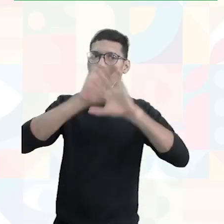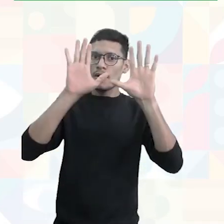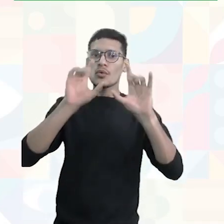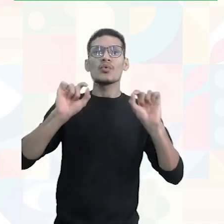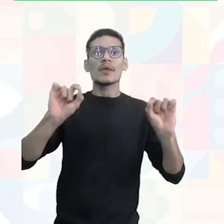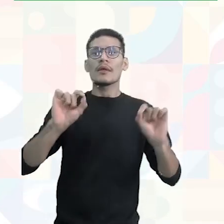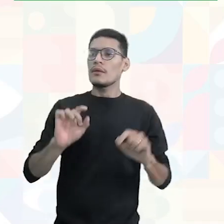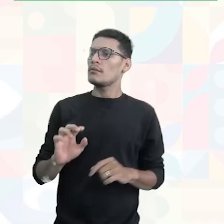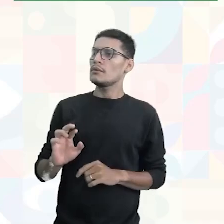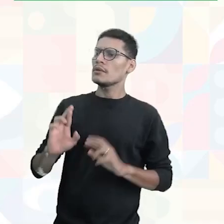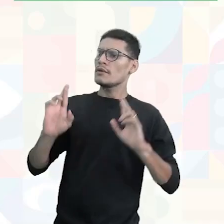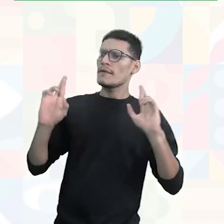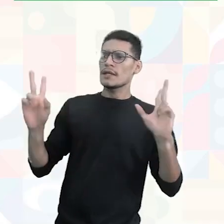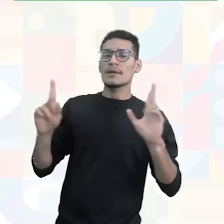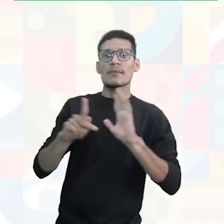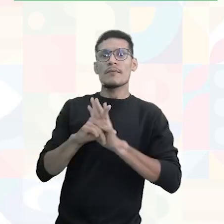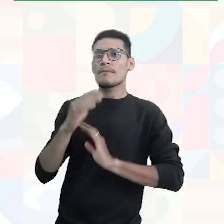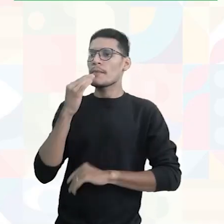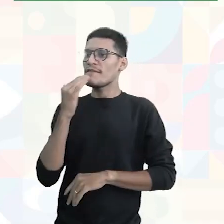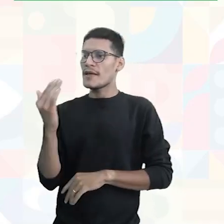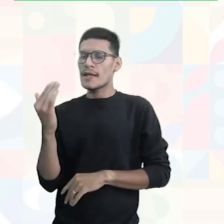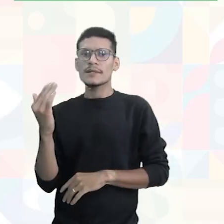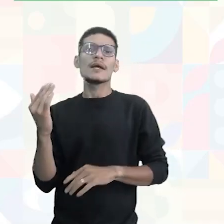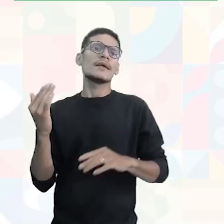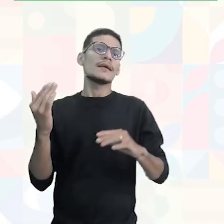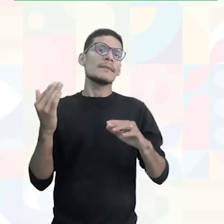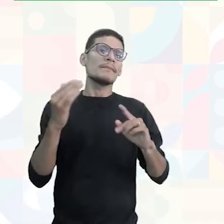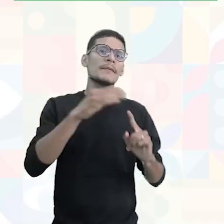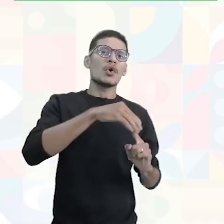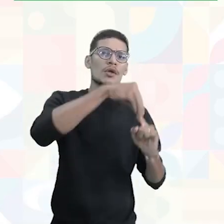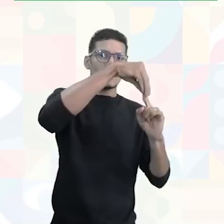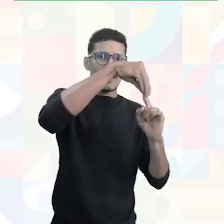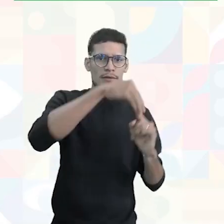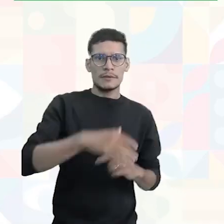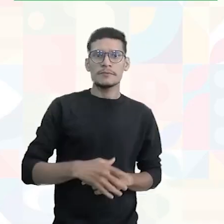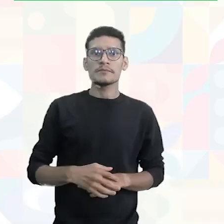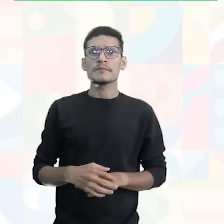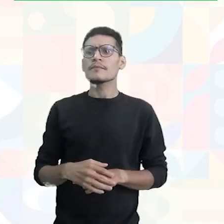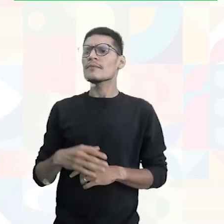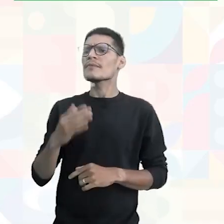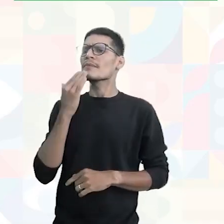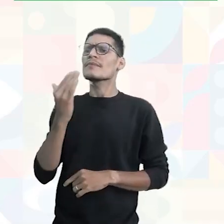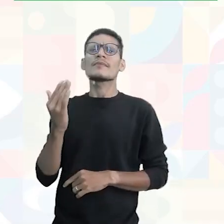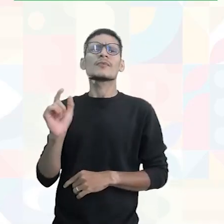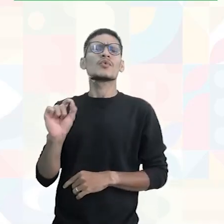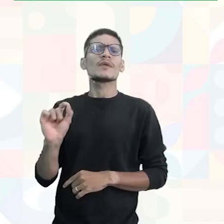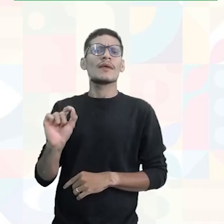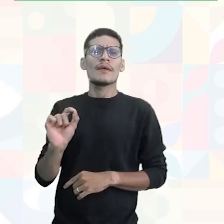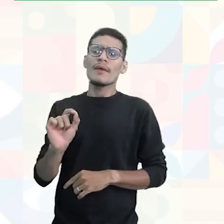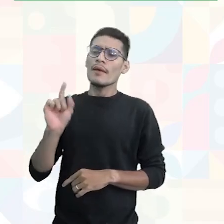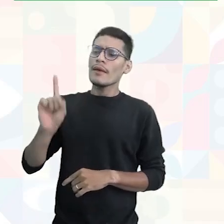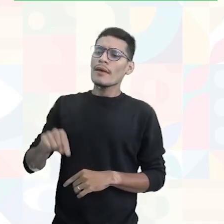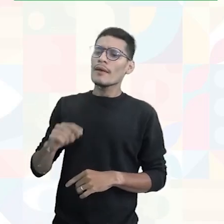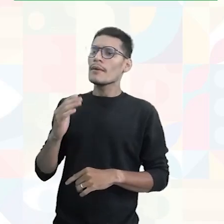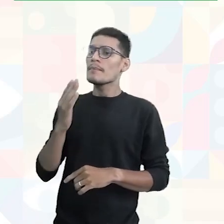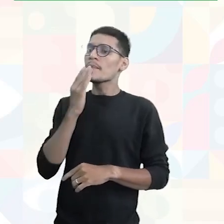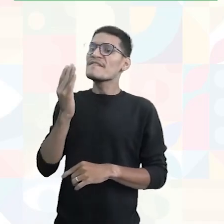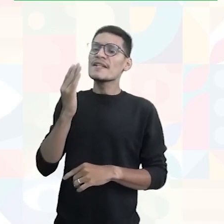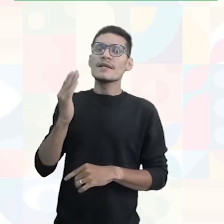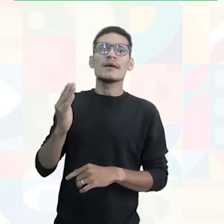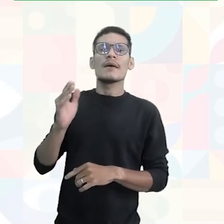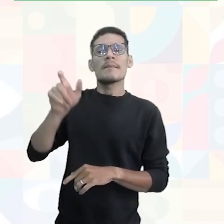a diferença entre preferência e prioridade. O que vem a ser a preferência? A preferência é o ato de preferir